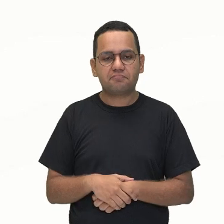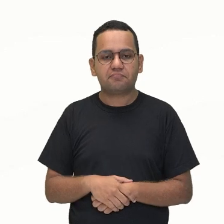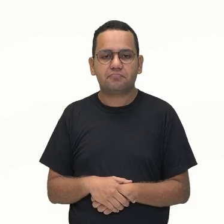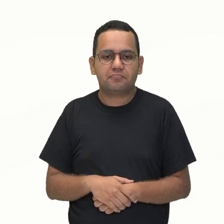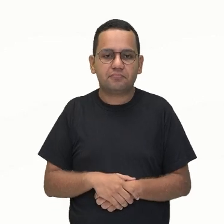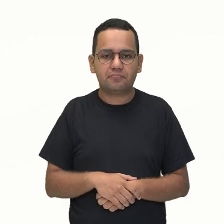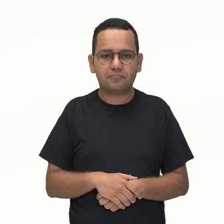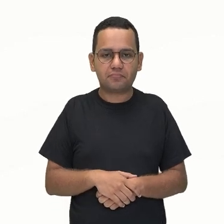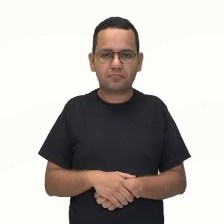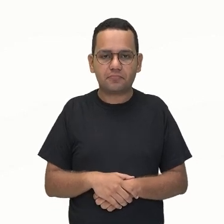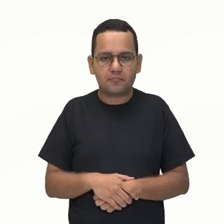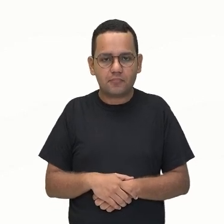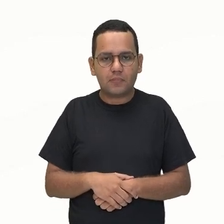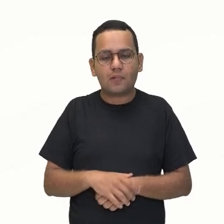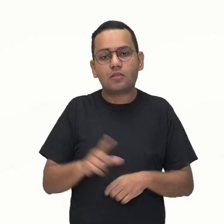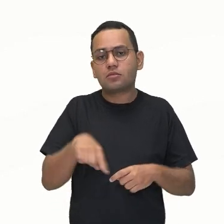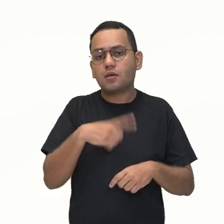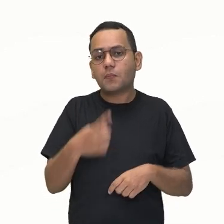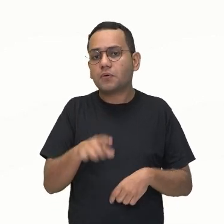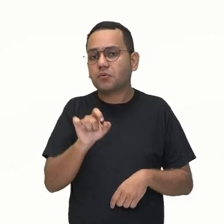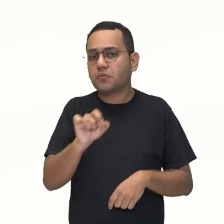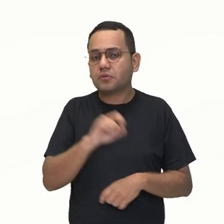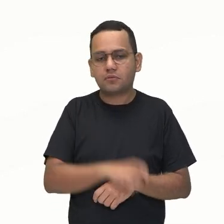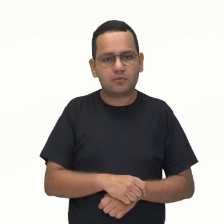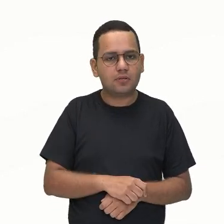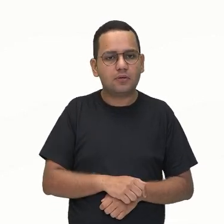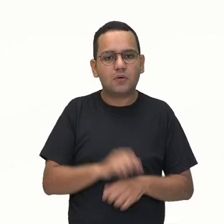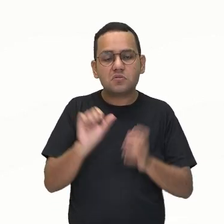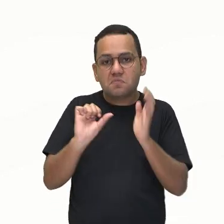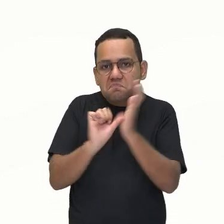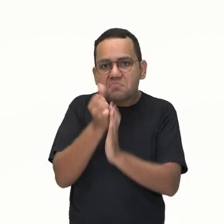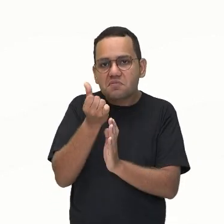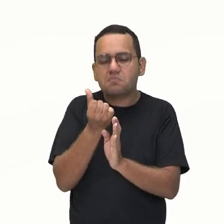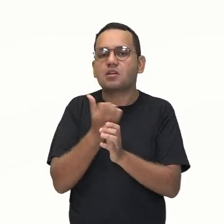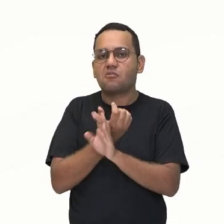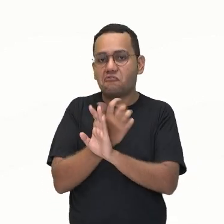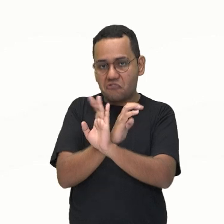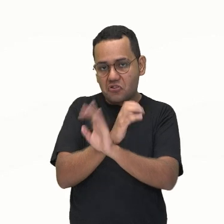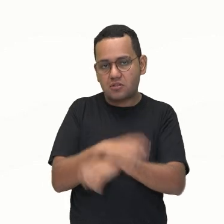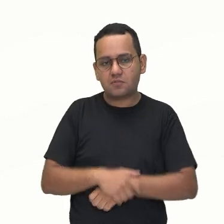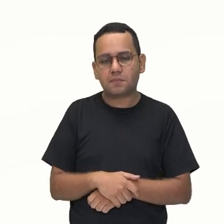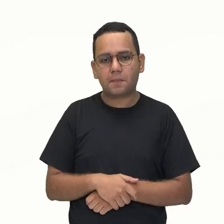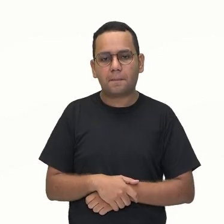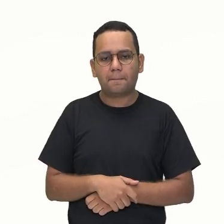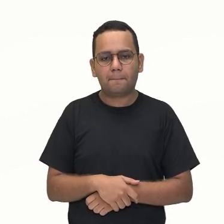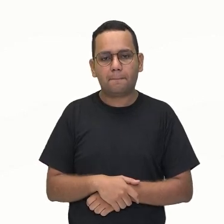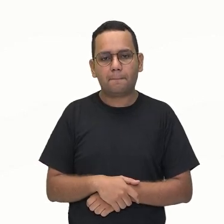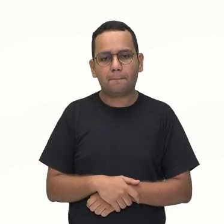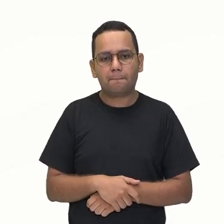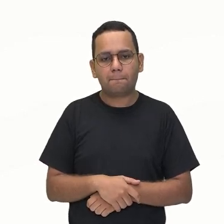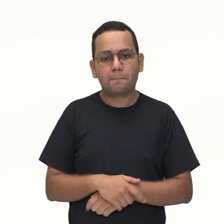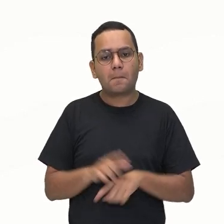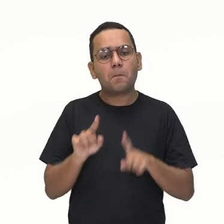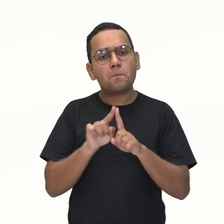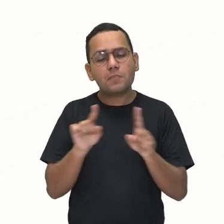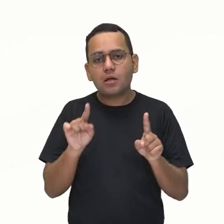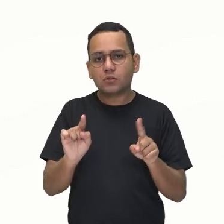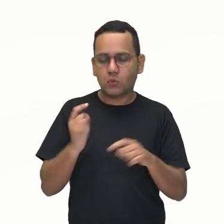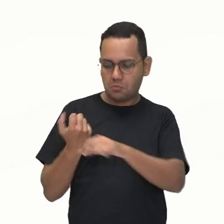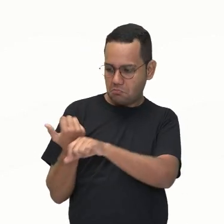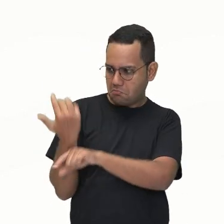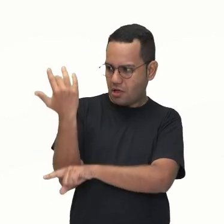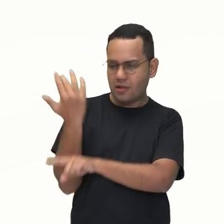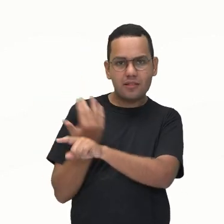daí, vieram os primeiros fósseis, né? Depois, com a presença das plantas, aumentou ali